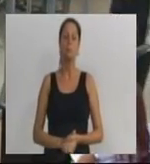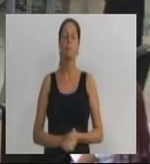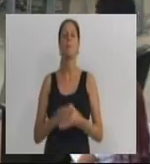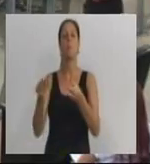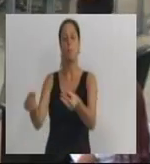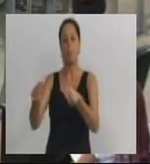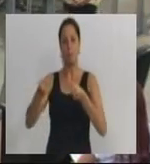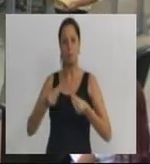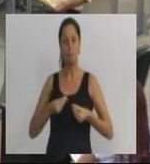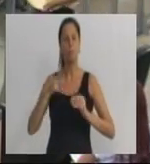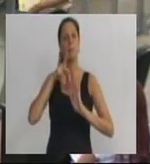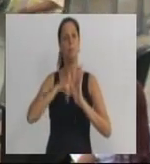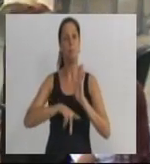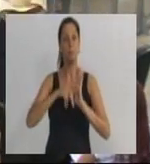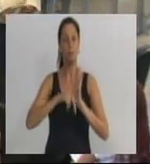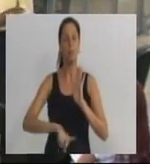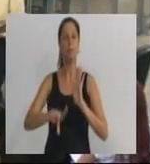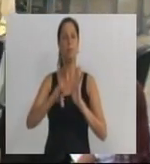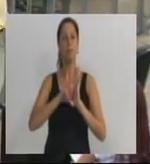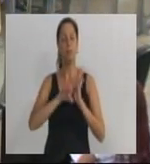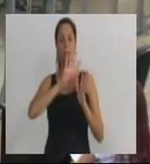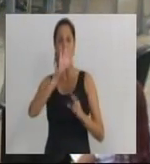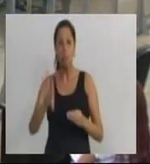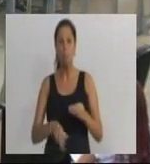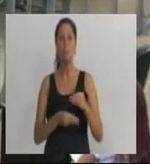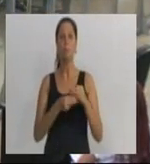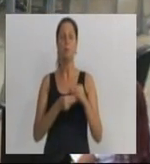Recebo o projeto de lei complementar.